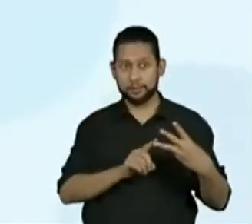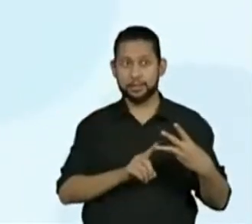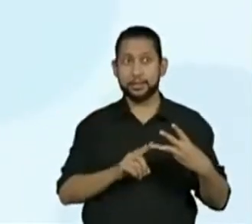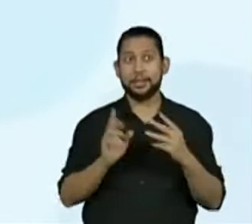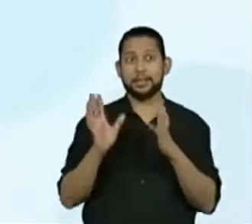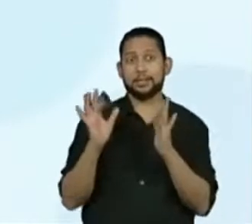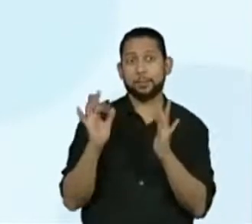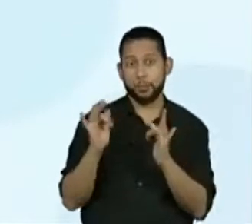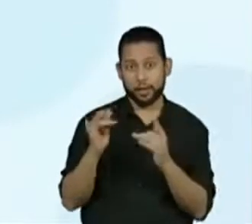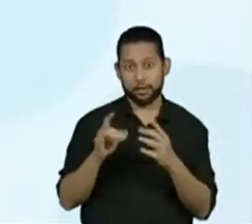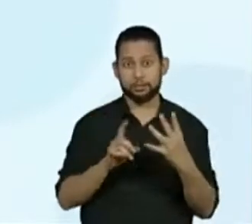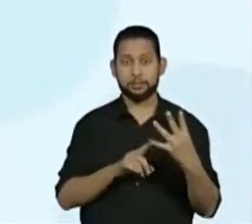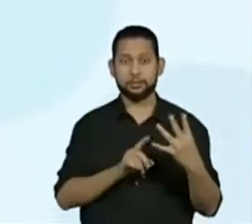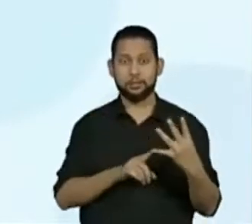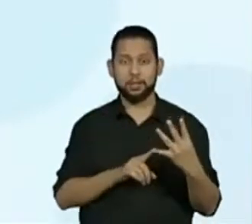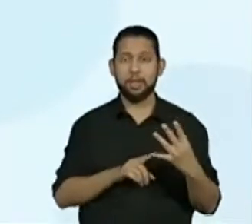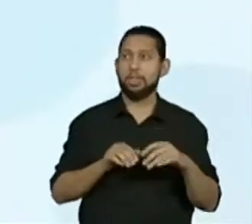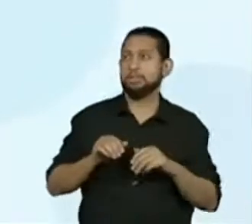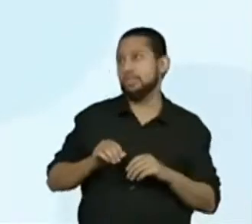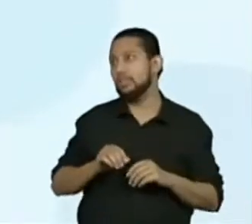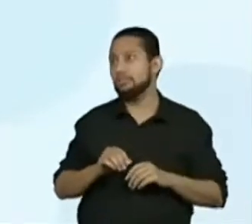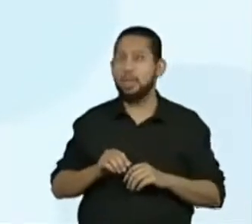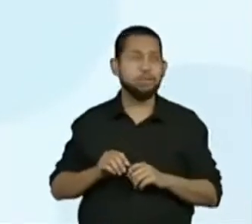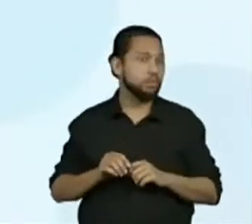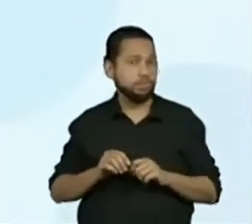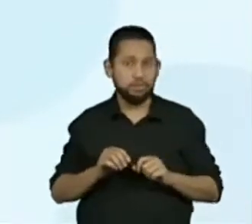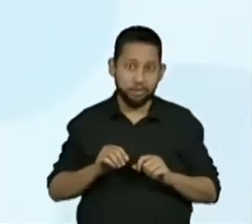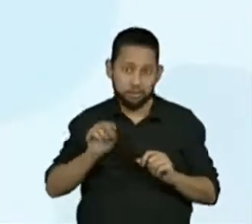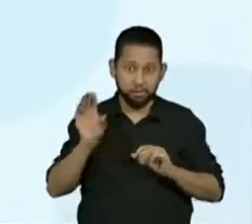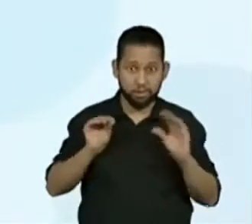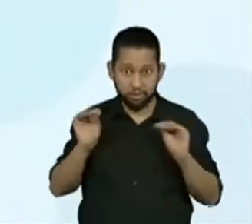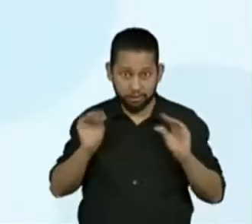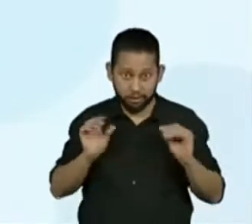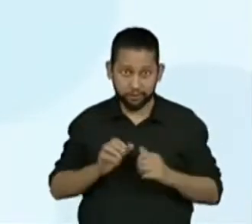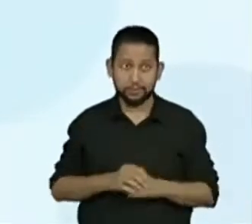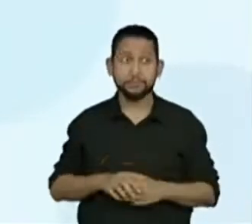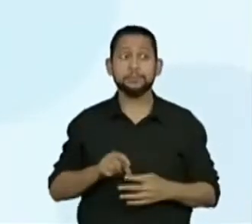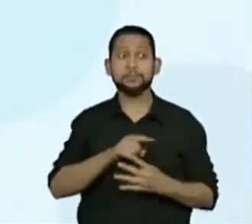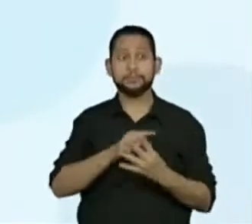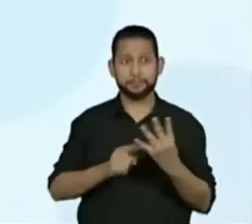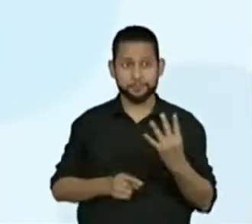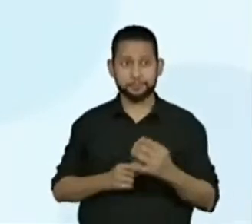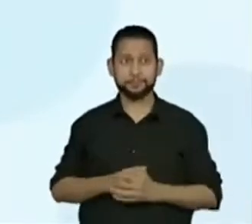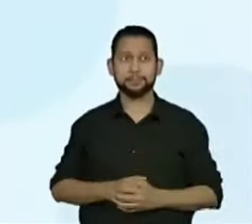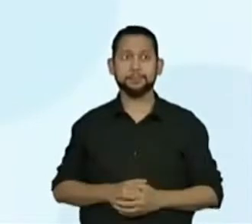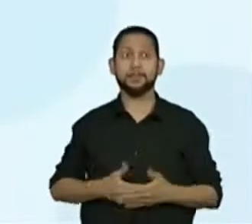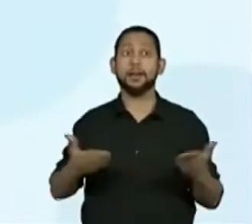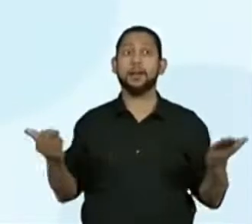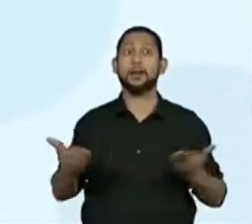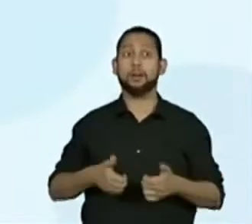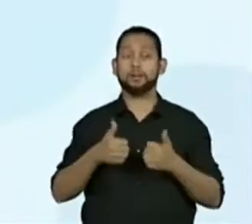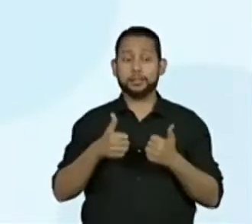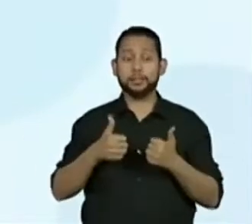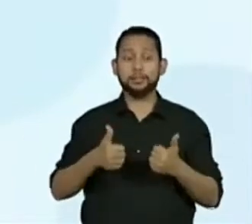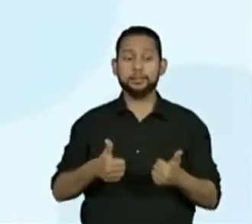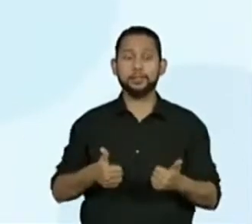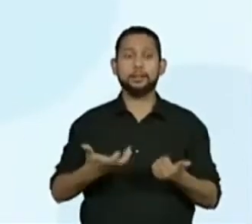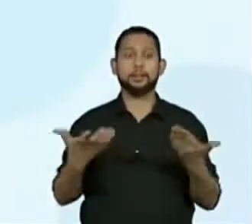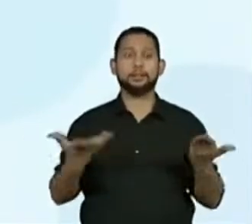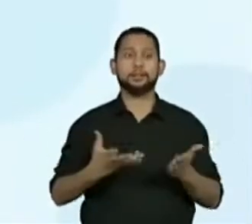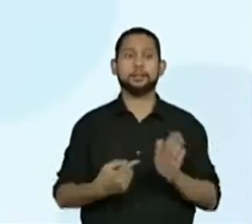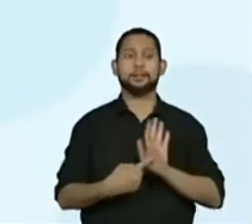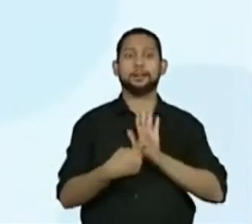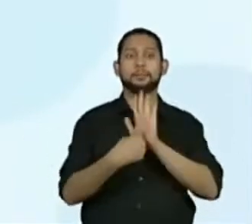de Manuel Bandeira A língua do nhem da Cecília Meireles a e agora sim